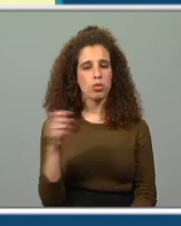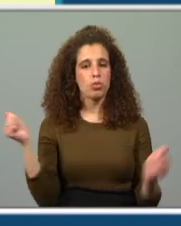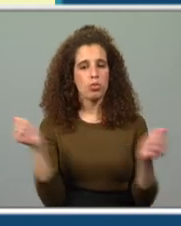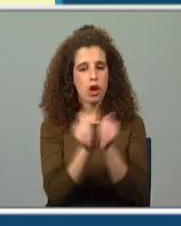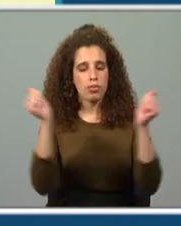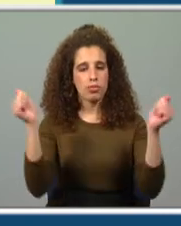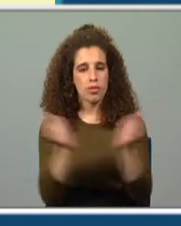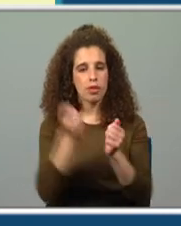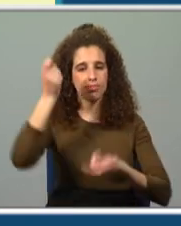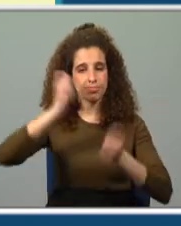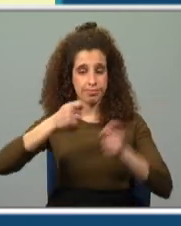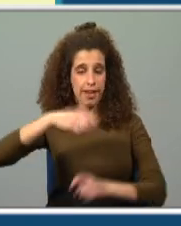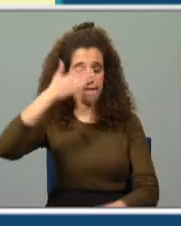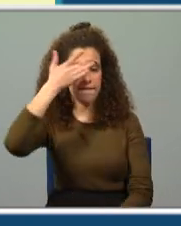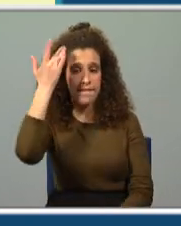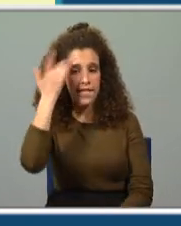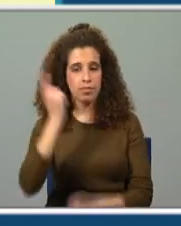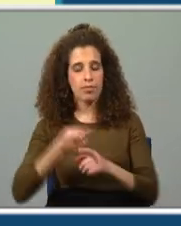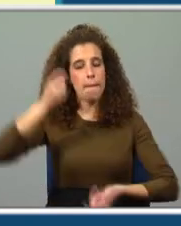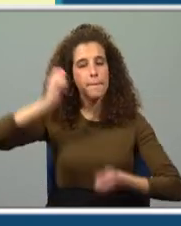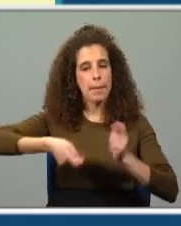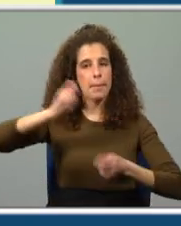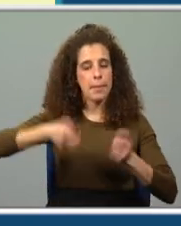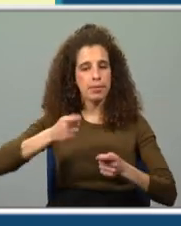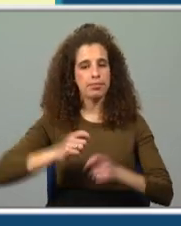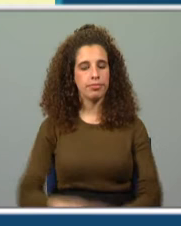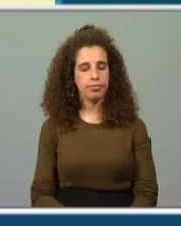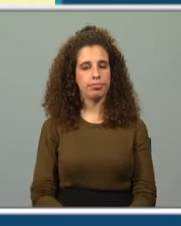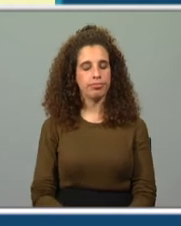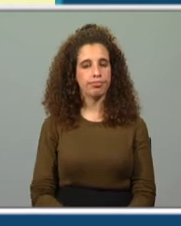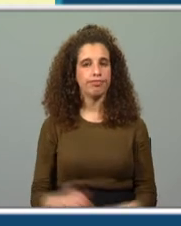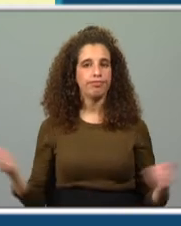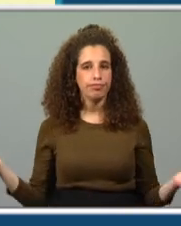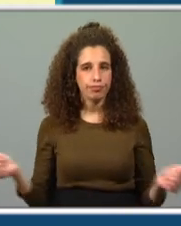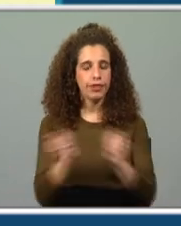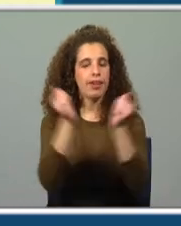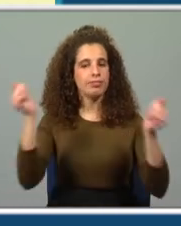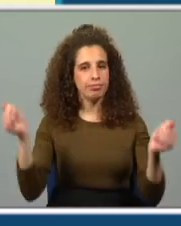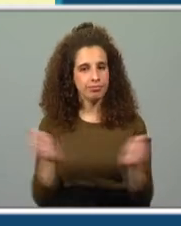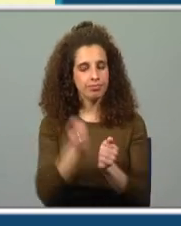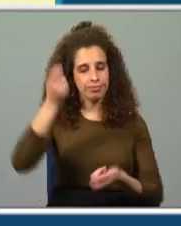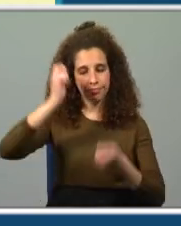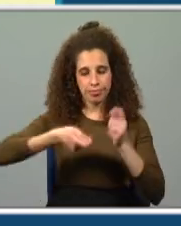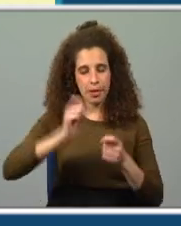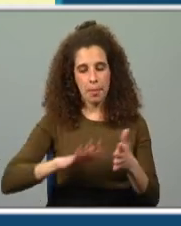tambor penso que é fácil, porque são instrumentos de percussão, não é? Muito percutem-se, ou seja, têm que ser batidos para